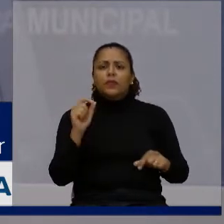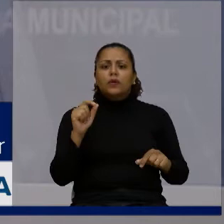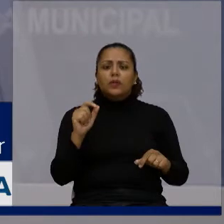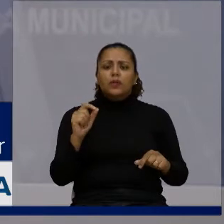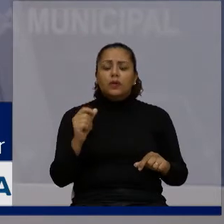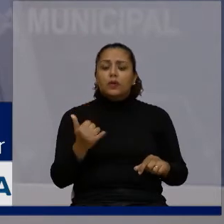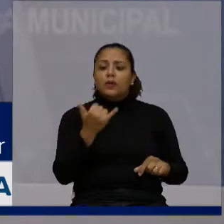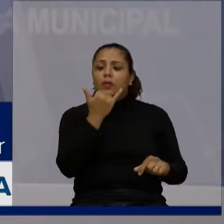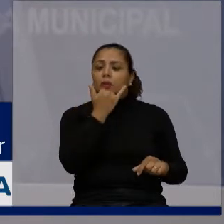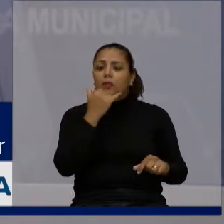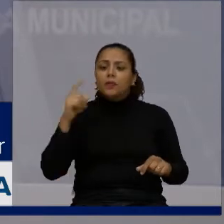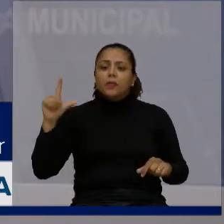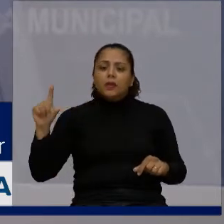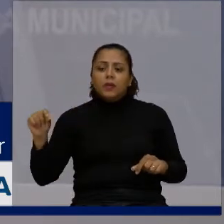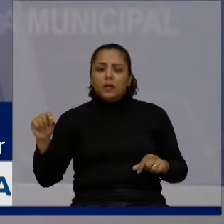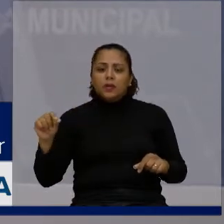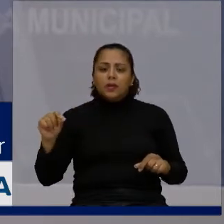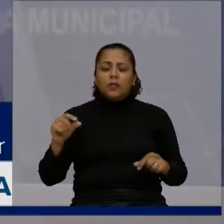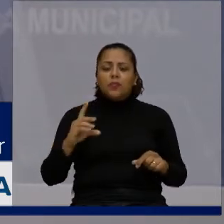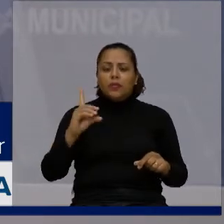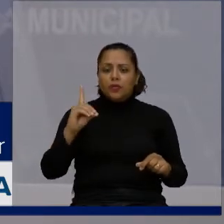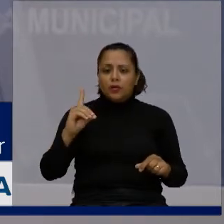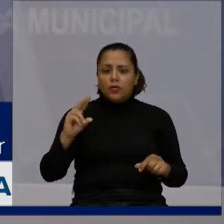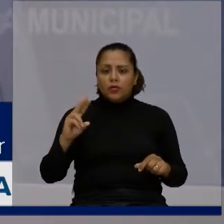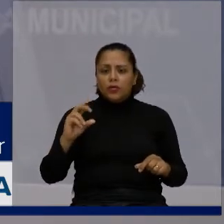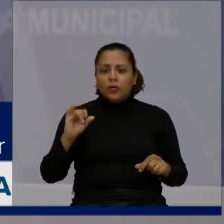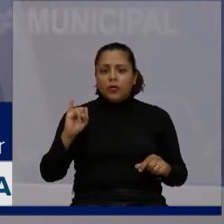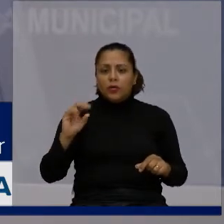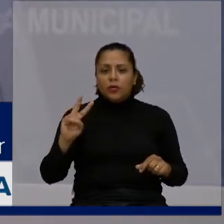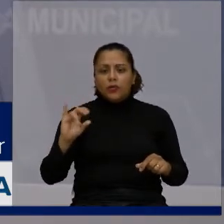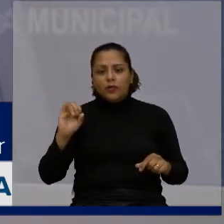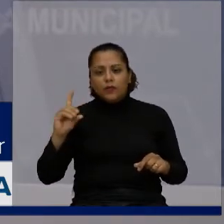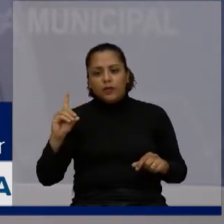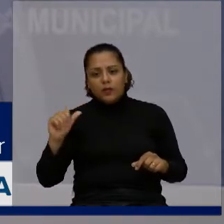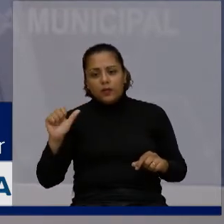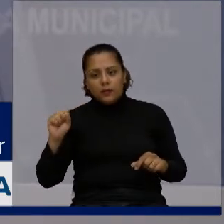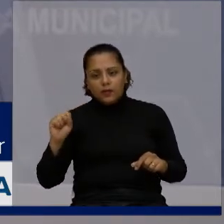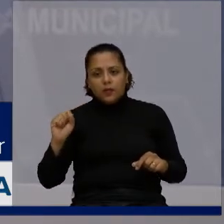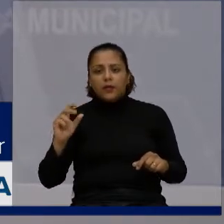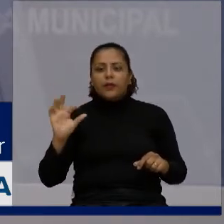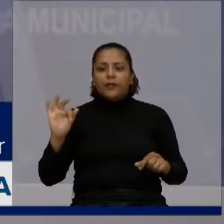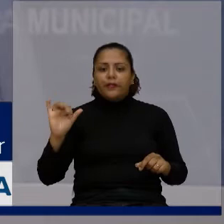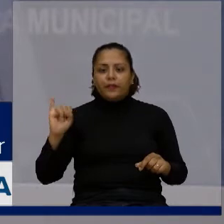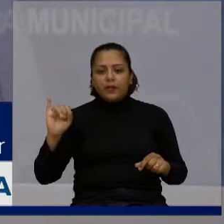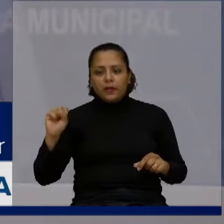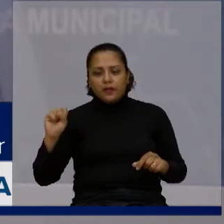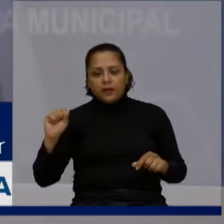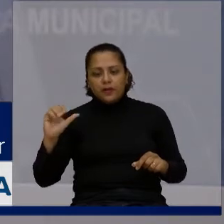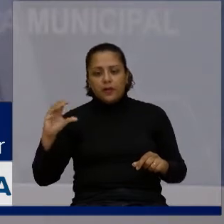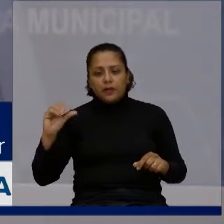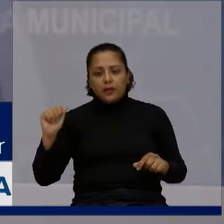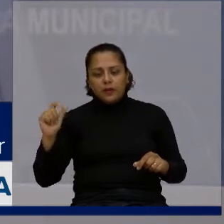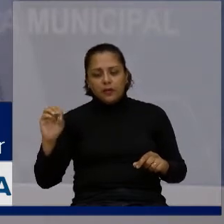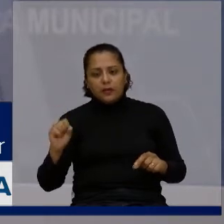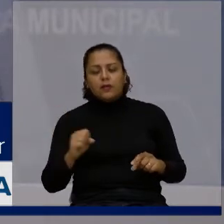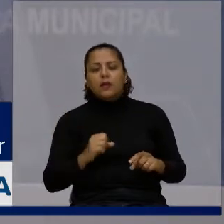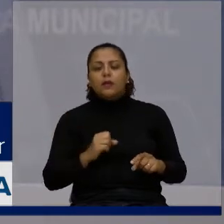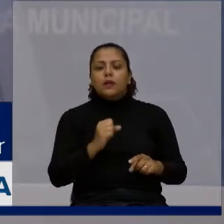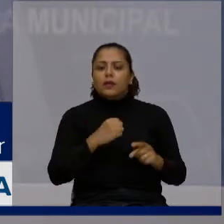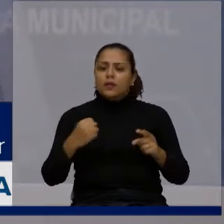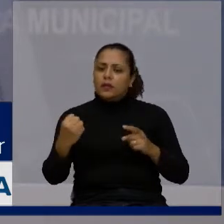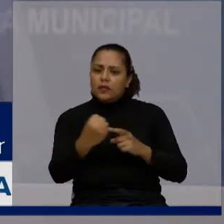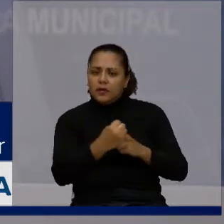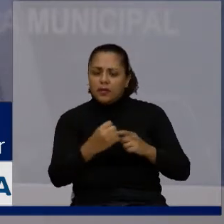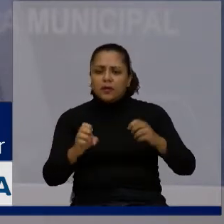perdão e anistia de dívidas fiscais de cidadãos, associações e pequenas empresas junto à União,